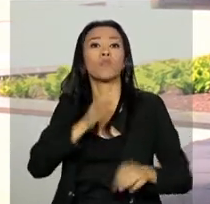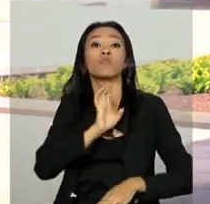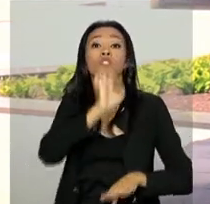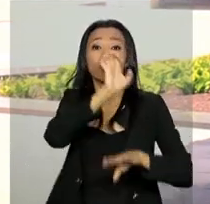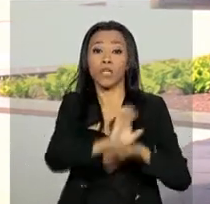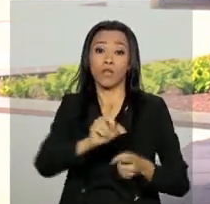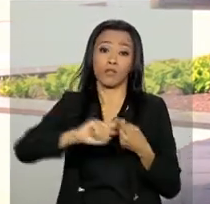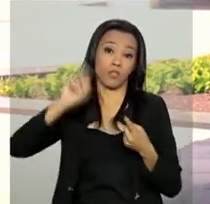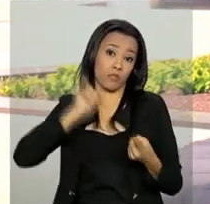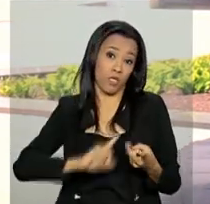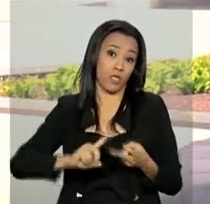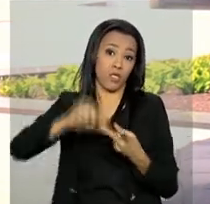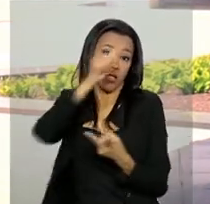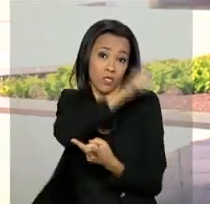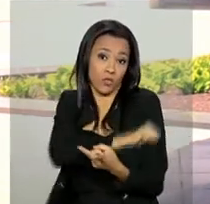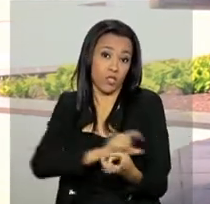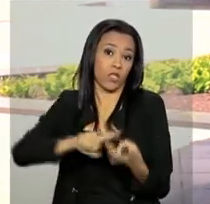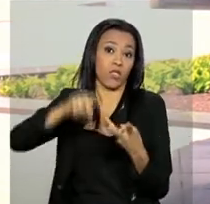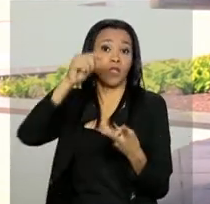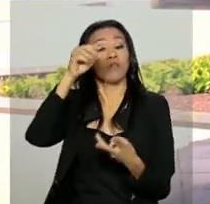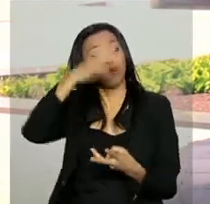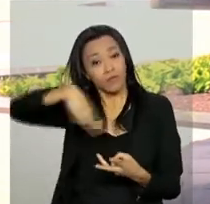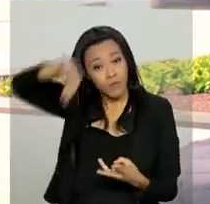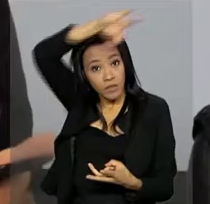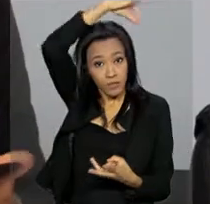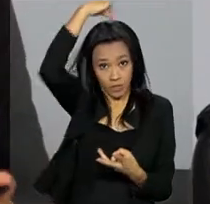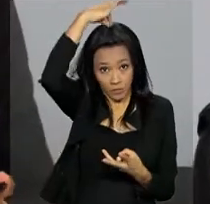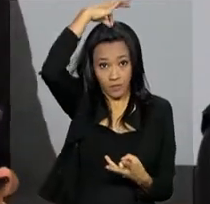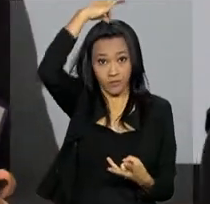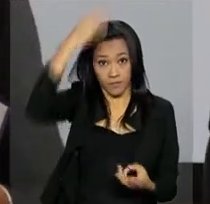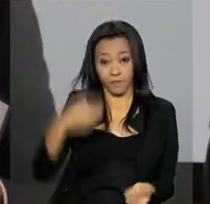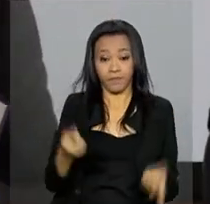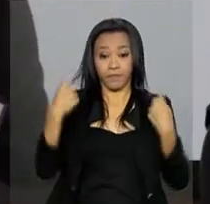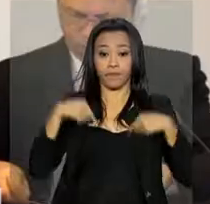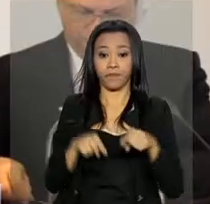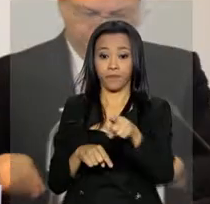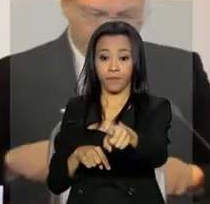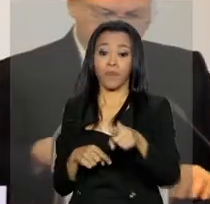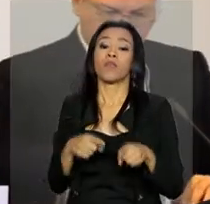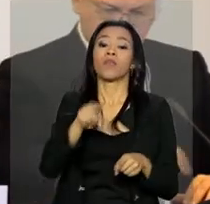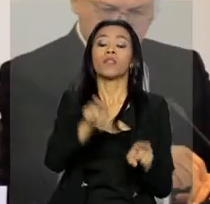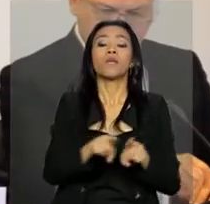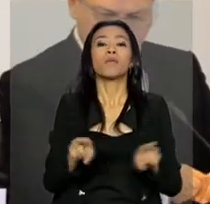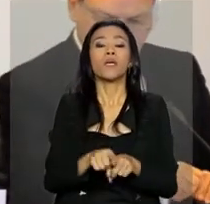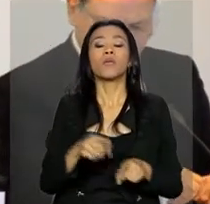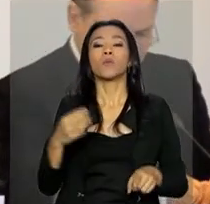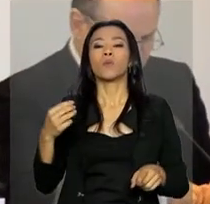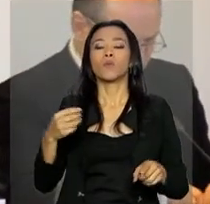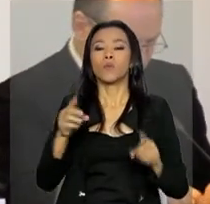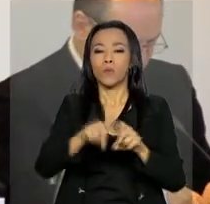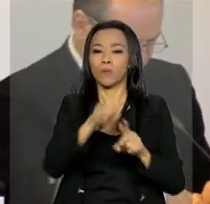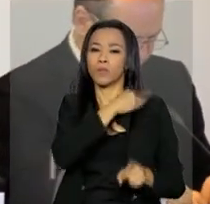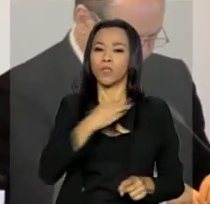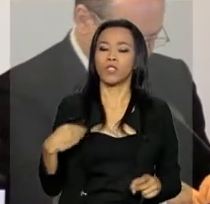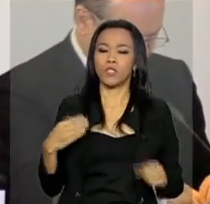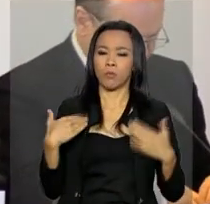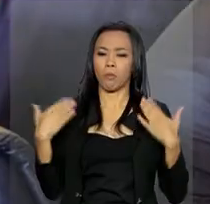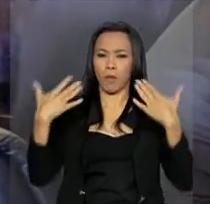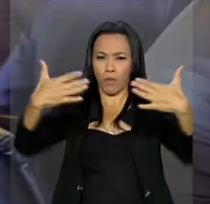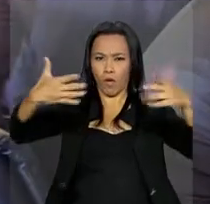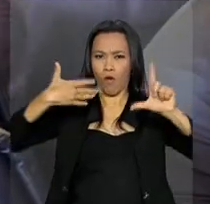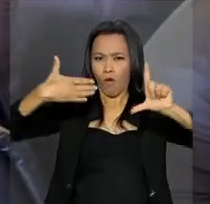de minas gerais rio de janeiro e espírito santo o ministro também participou de uma teleconferência com a organização mundial da